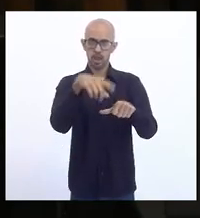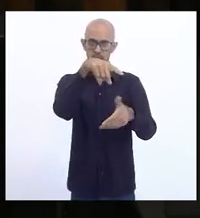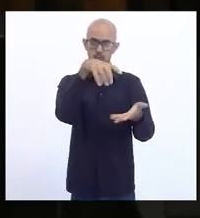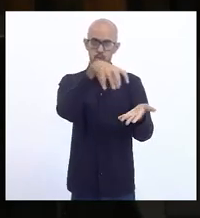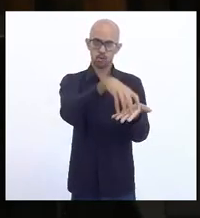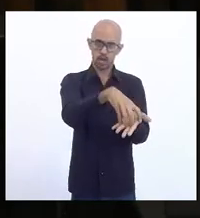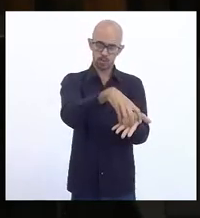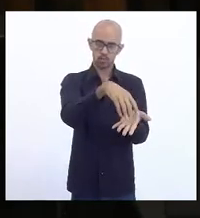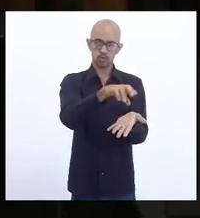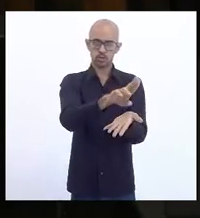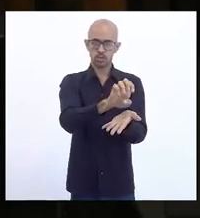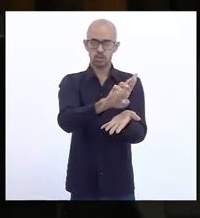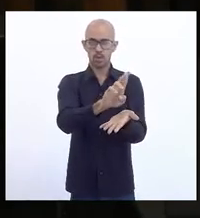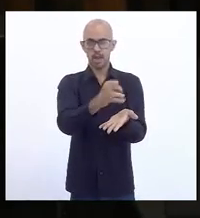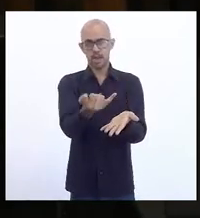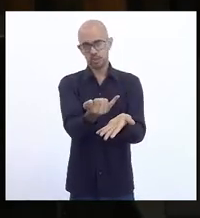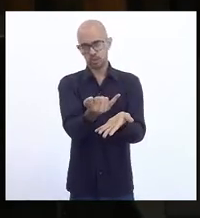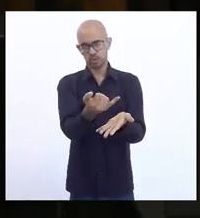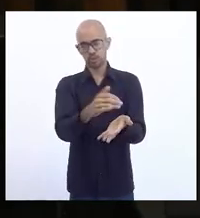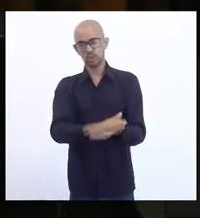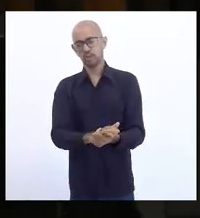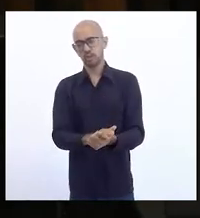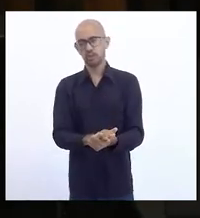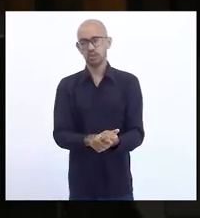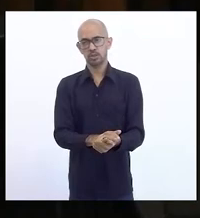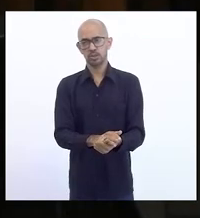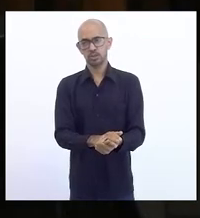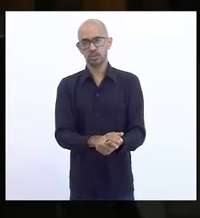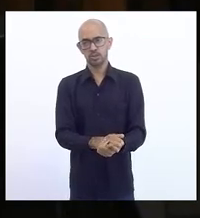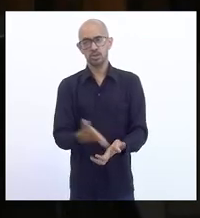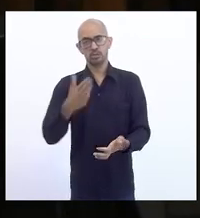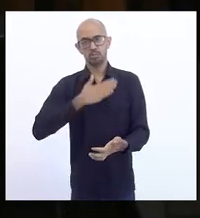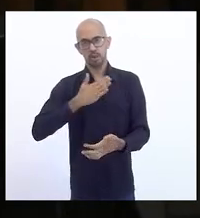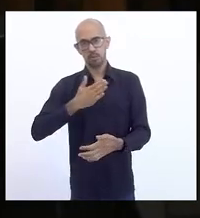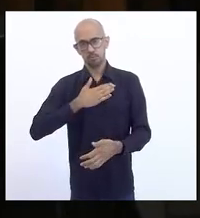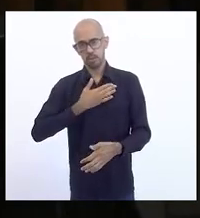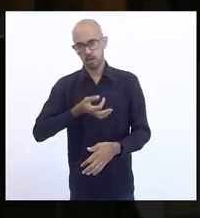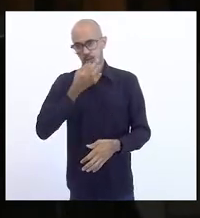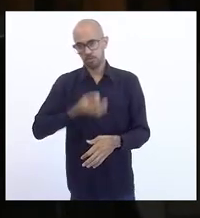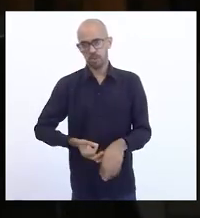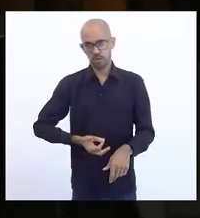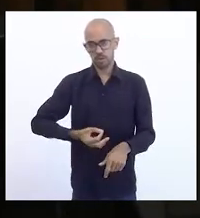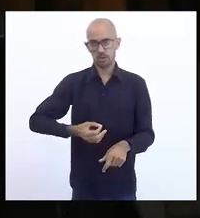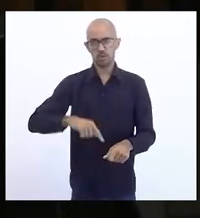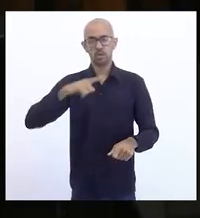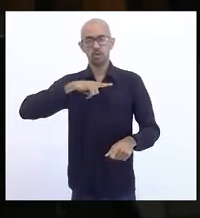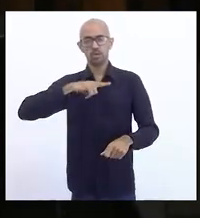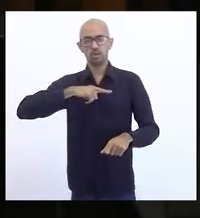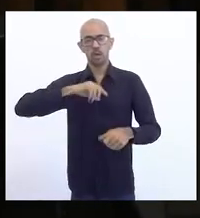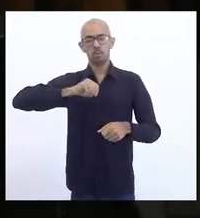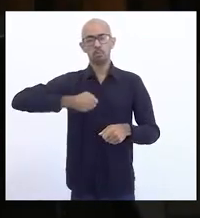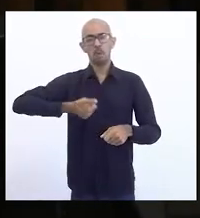num projeto, no que, no meu entendimento, também tem